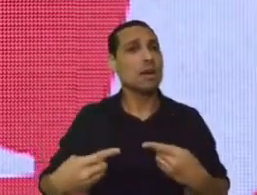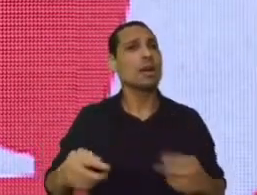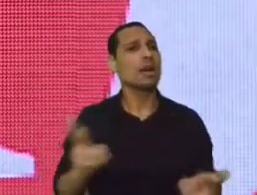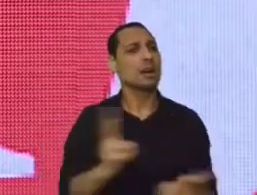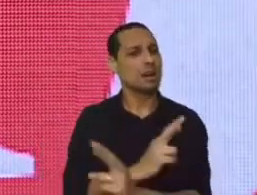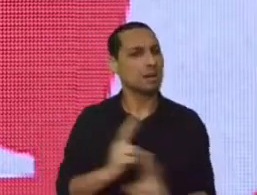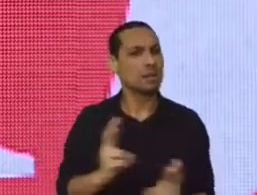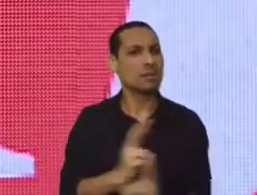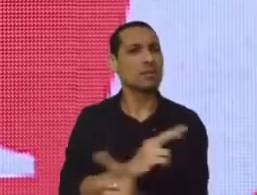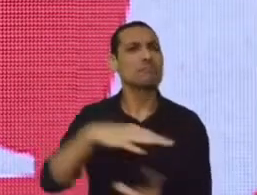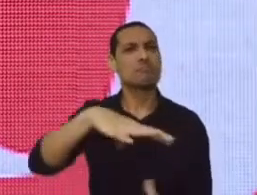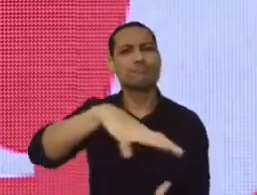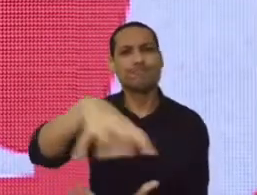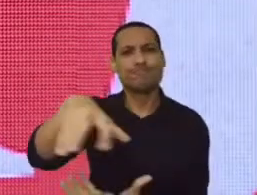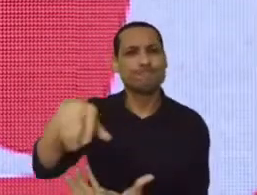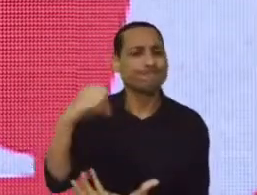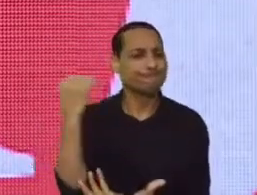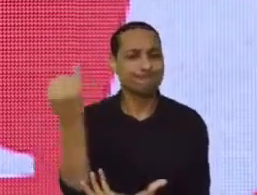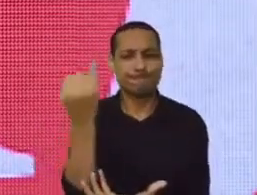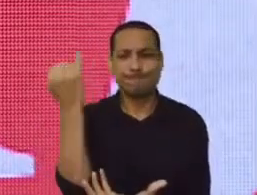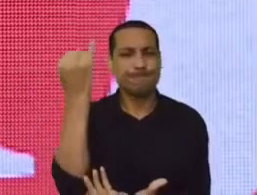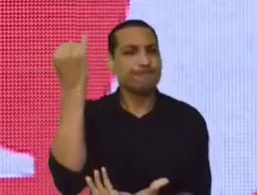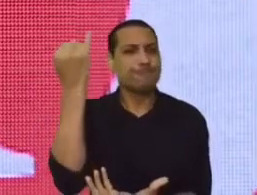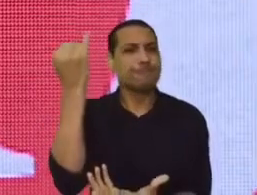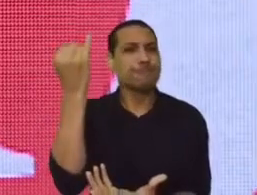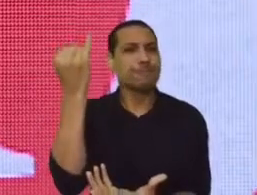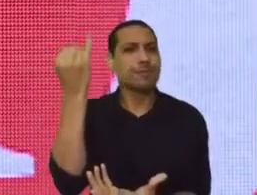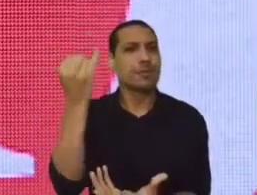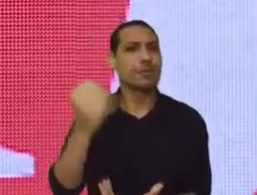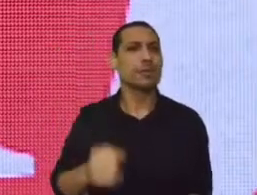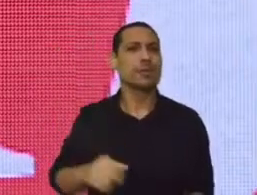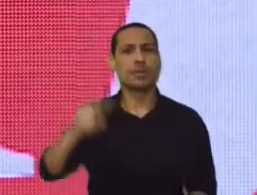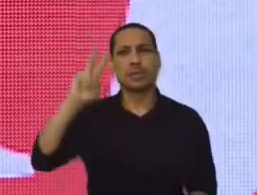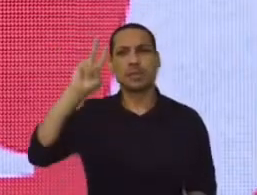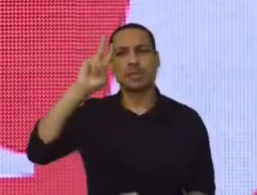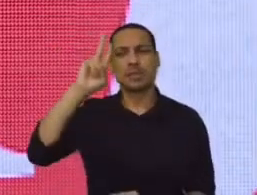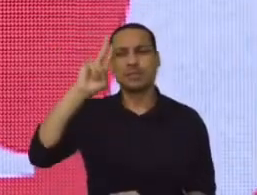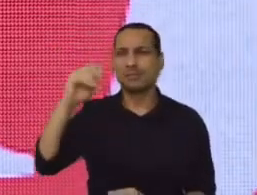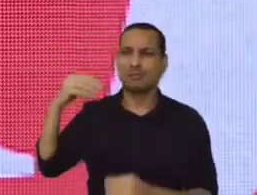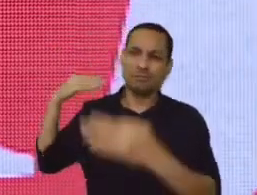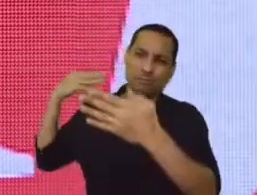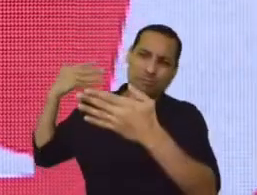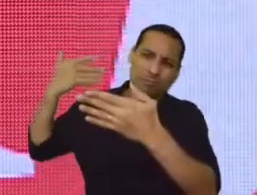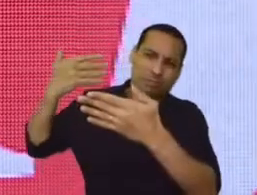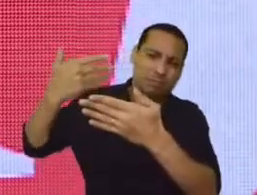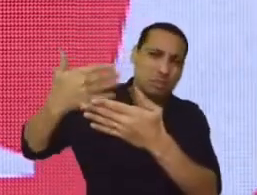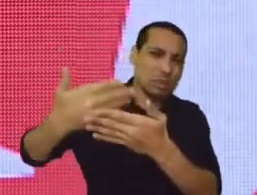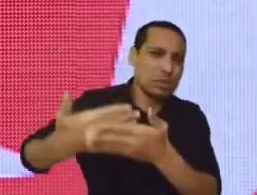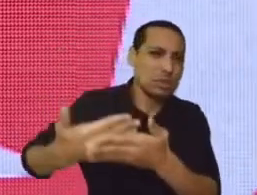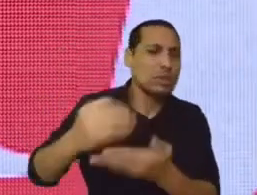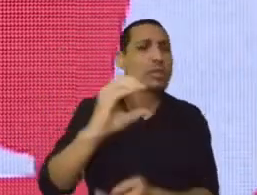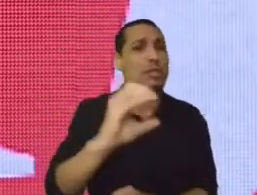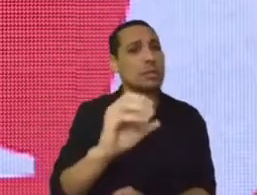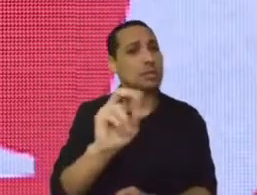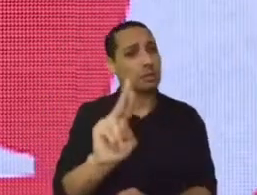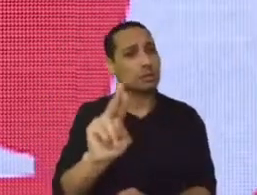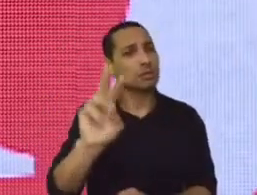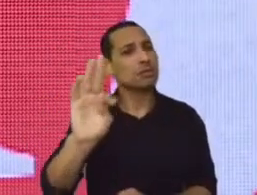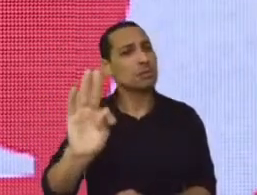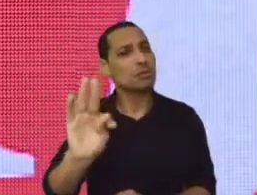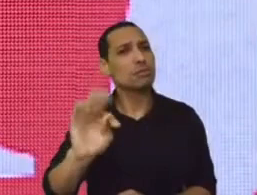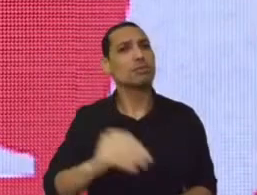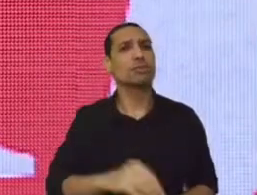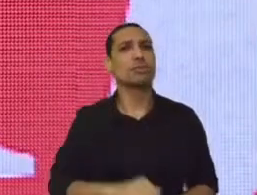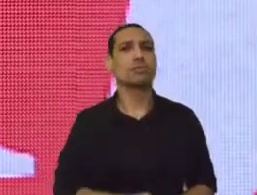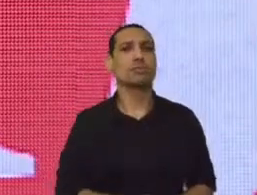muito importantes na trajetória da CUT, desde a sua fundação, e no momento terrível que nós vivemos no nosso país, o